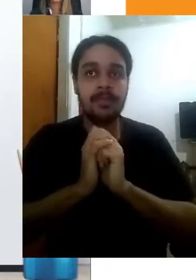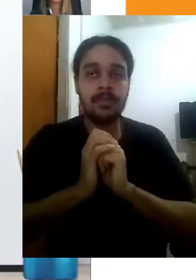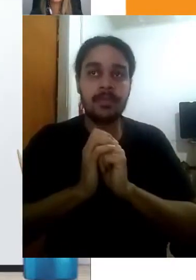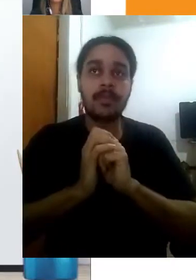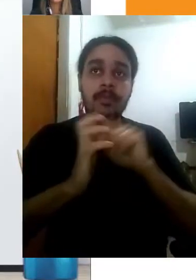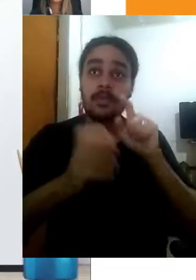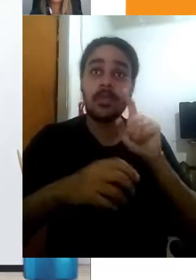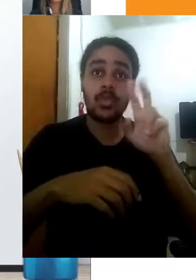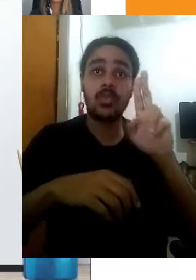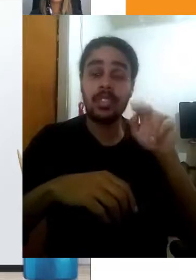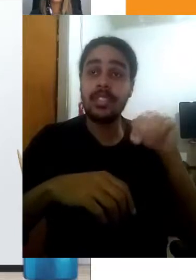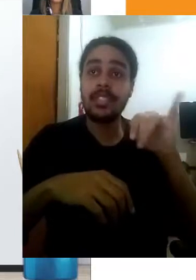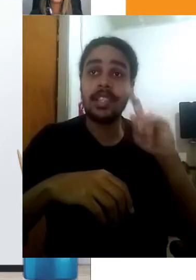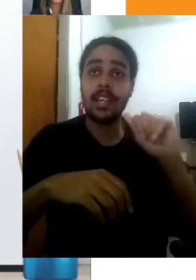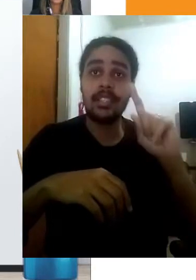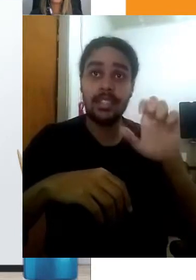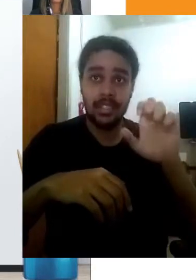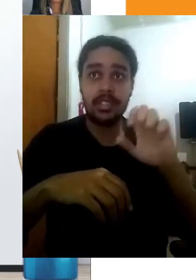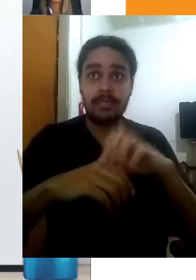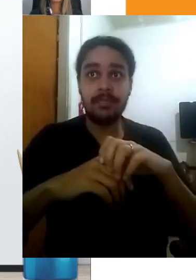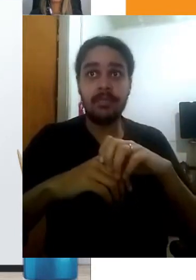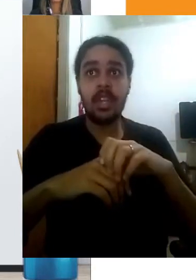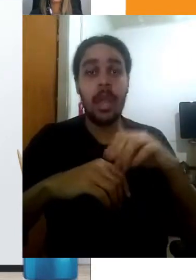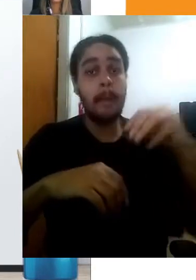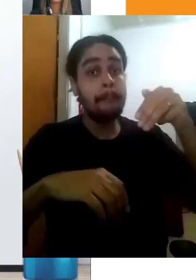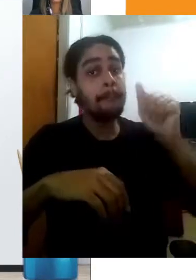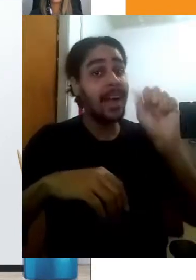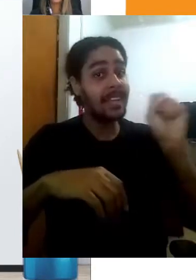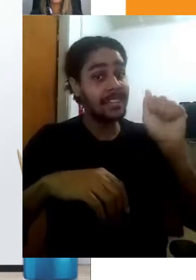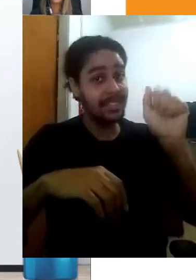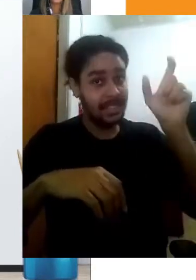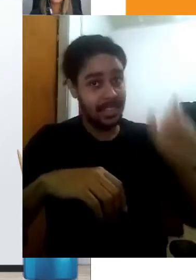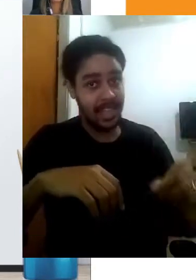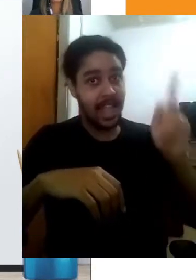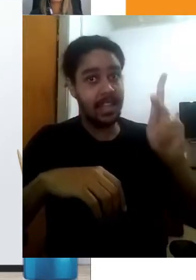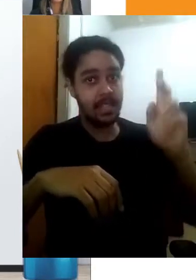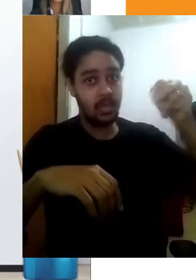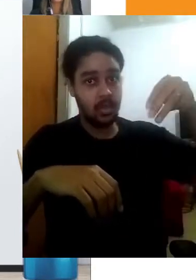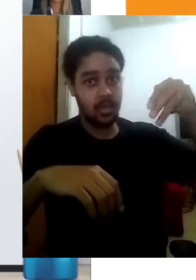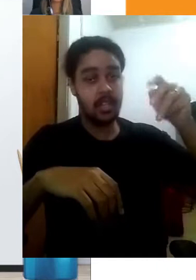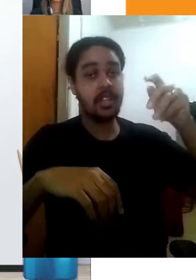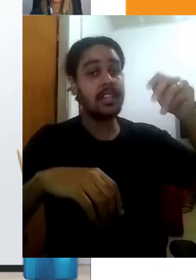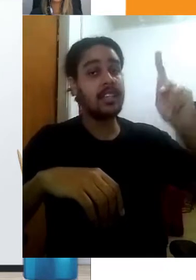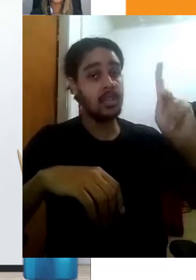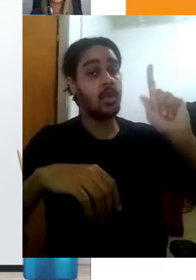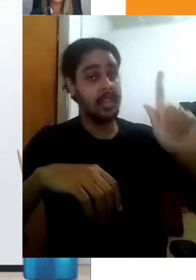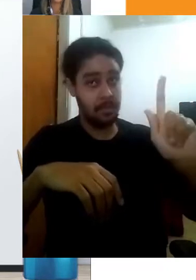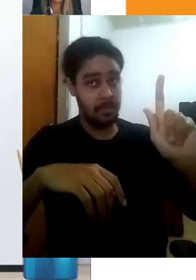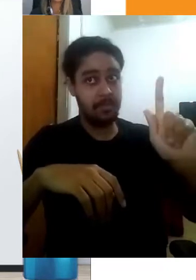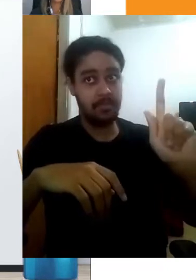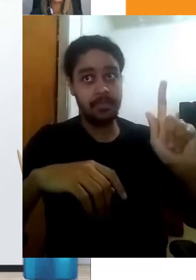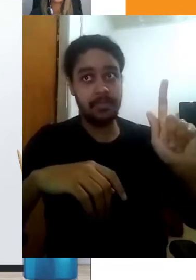Unidades de força. Para o sistema internacional, massa deve ser medida em quilogramas, aceleração em metros por segundo ao